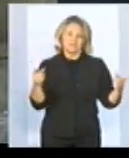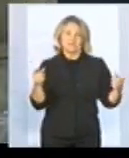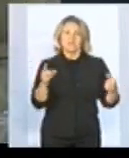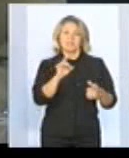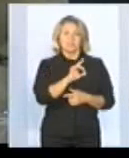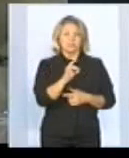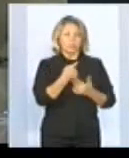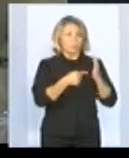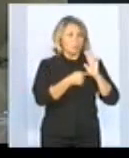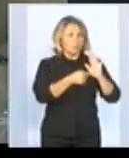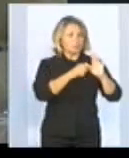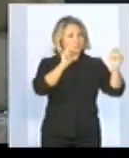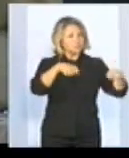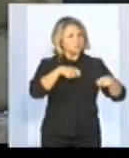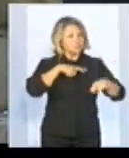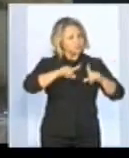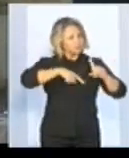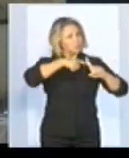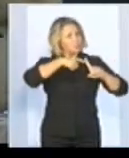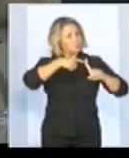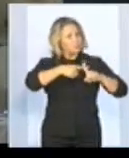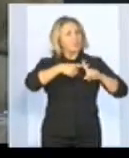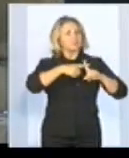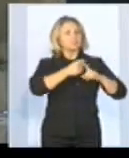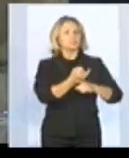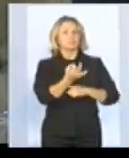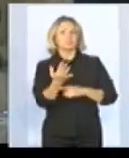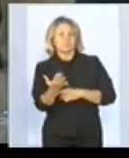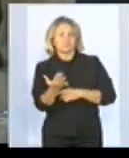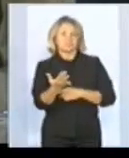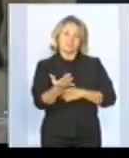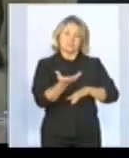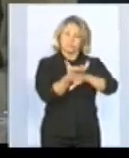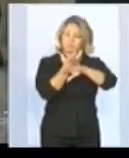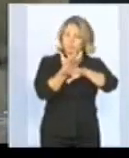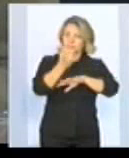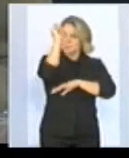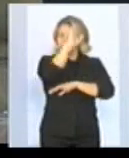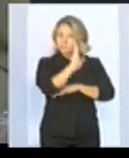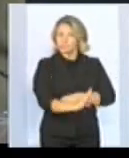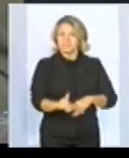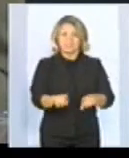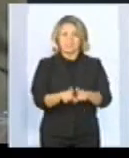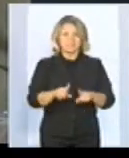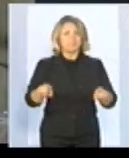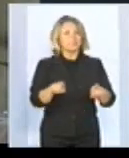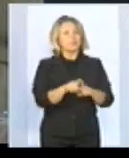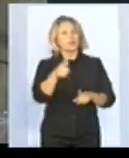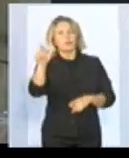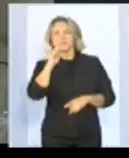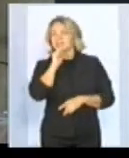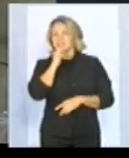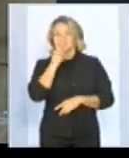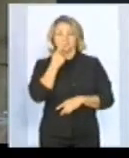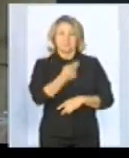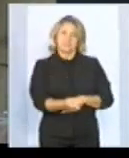só veicula a possibilidade de mais diversidade de conteúdo nacional, mas ele veicula uma outra questão, que talvez não tenha sido abordada até agora,